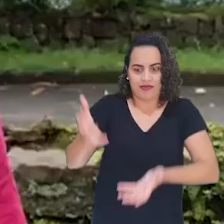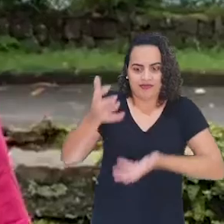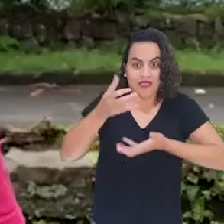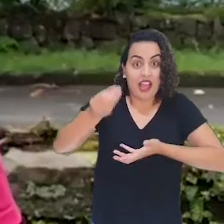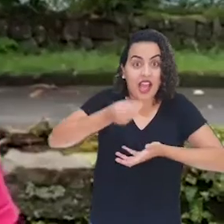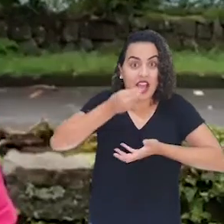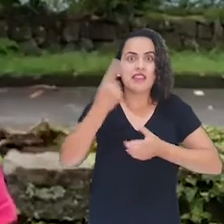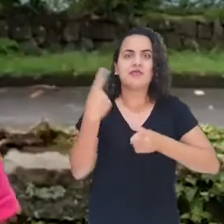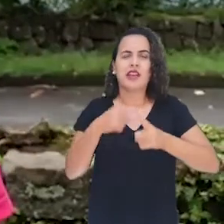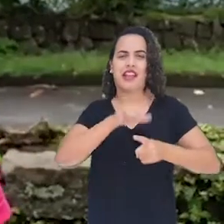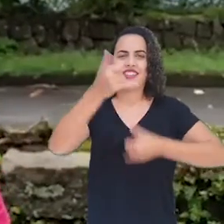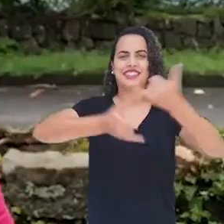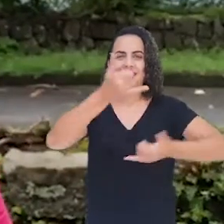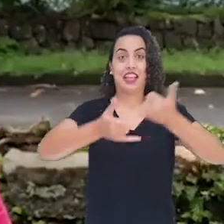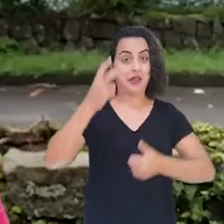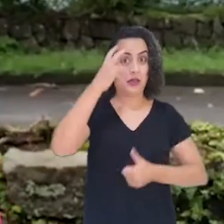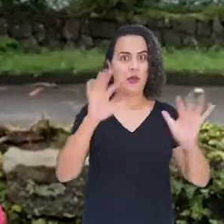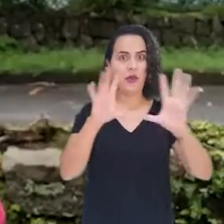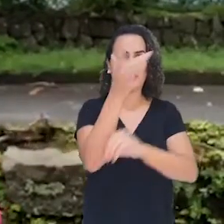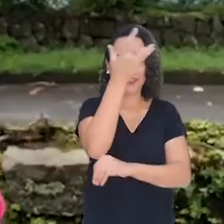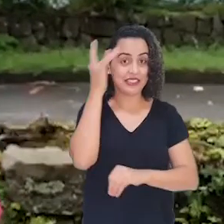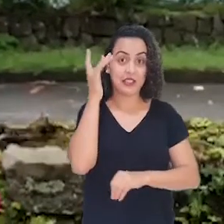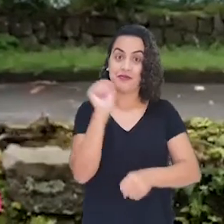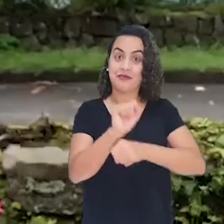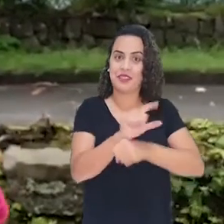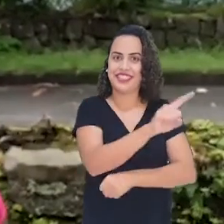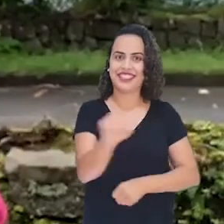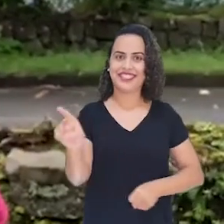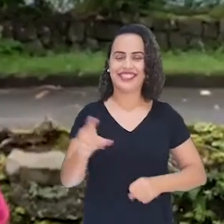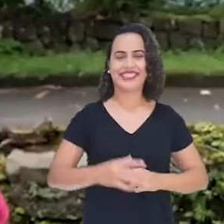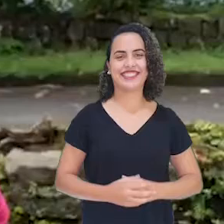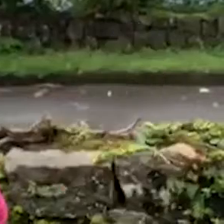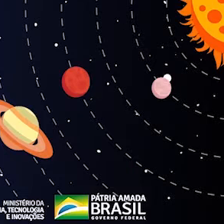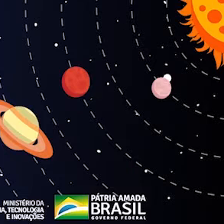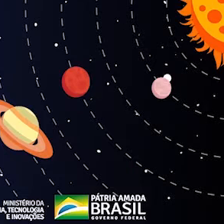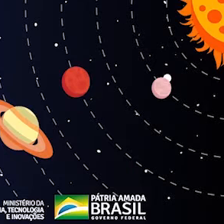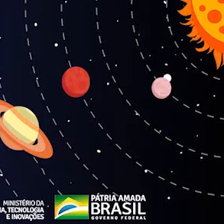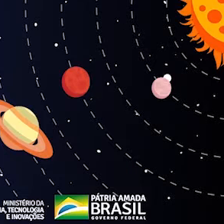pipoca, que vem mais diversão e cultura para todo mundo. Aguardo vocês!